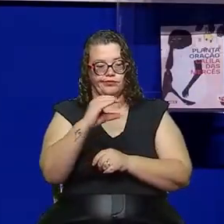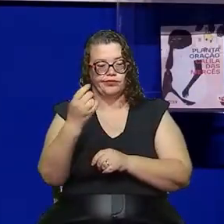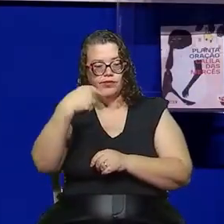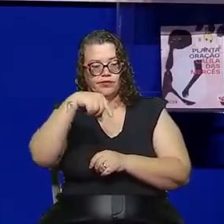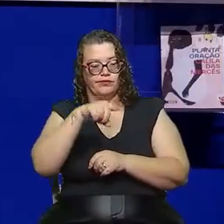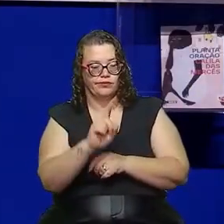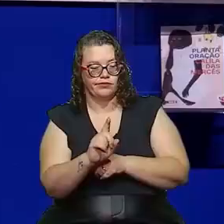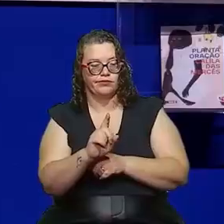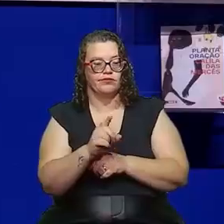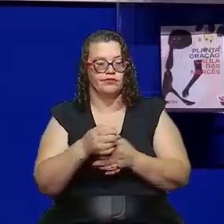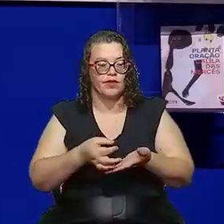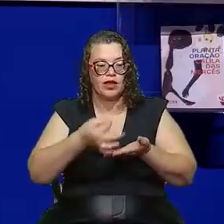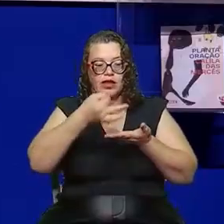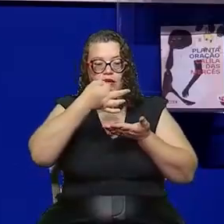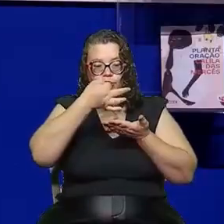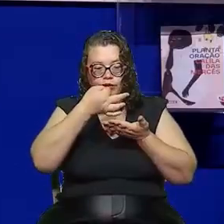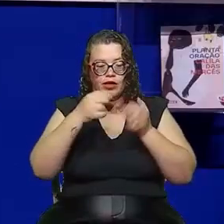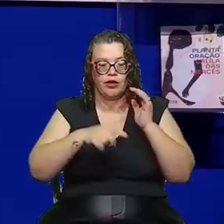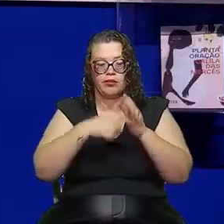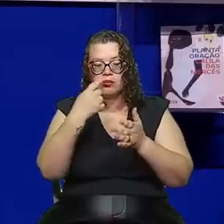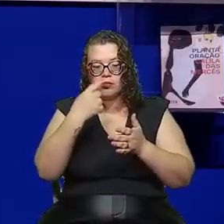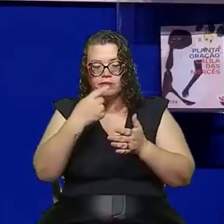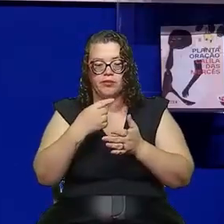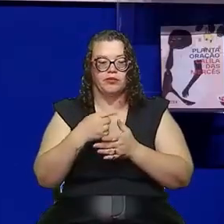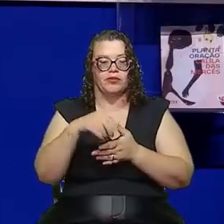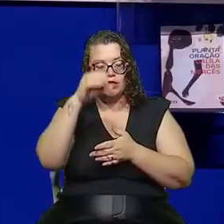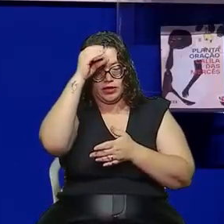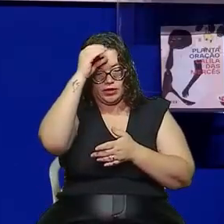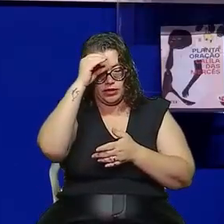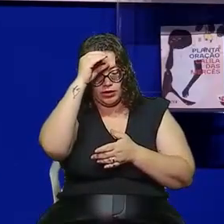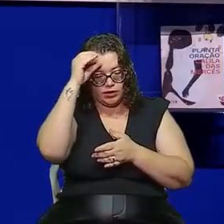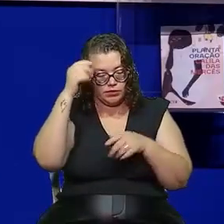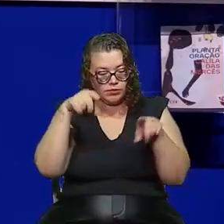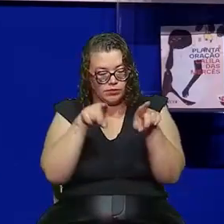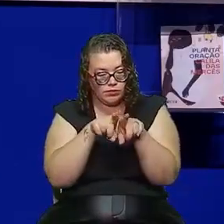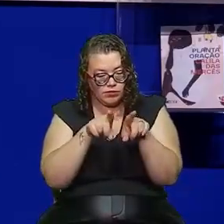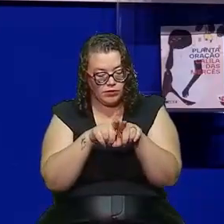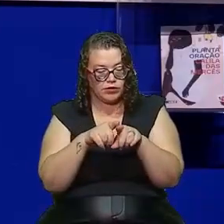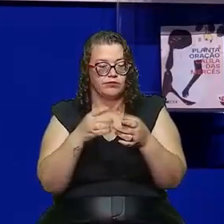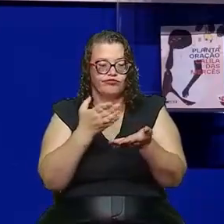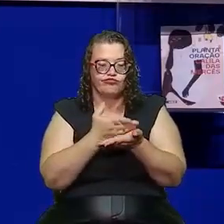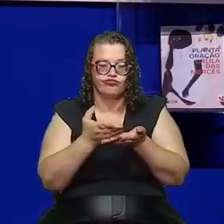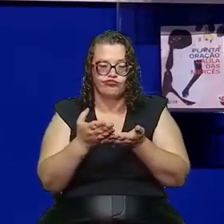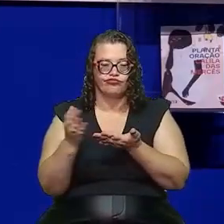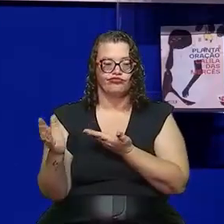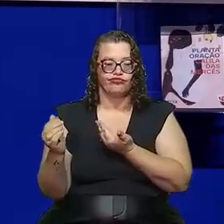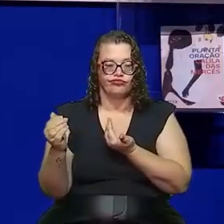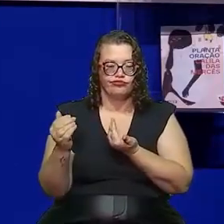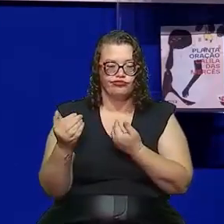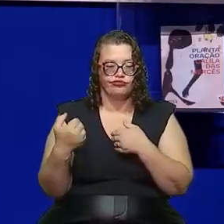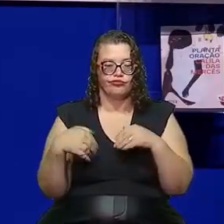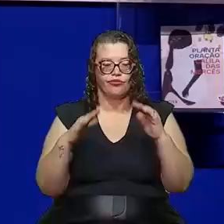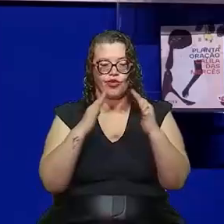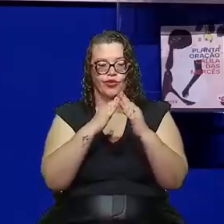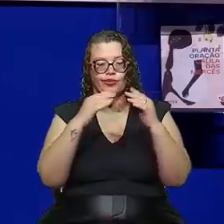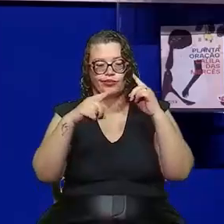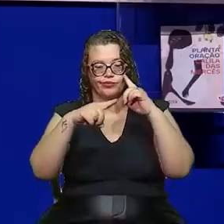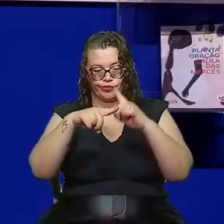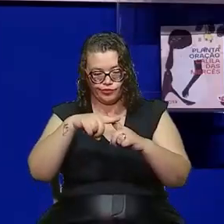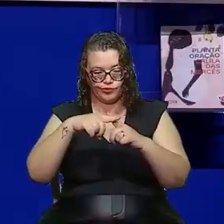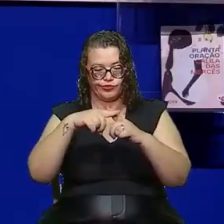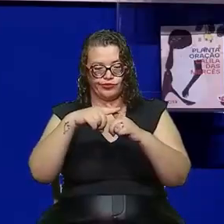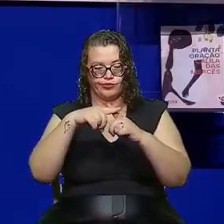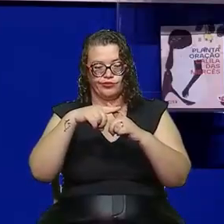para comunhão, né, primeira comunhão e crisma muito cedo. A gente participava de uma igreja lá do bairro, que era um